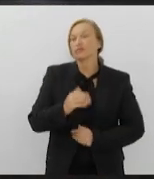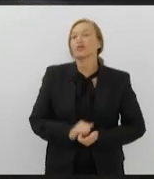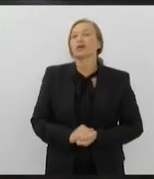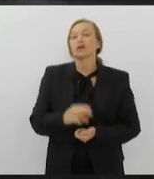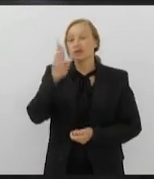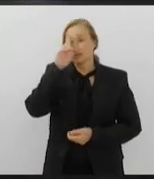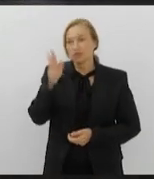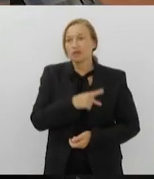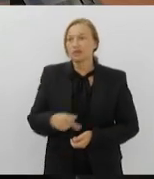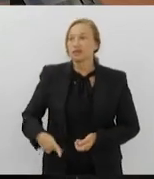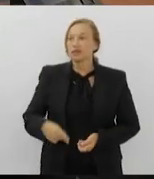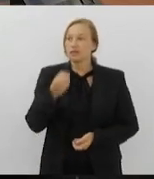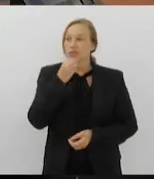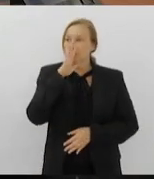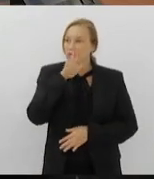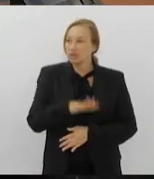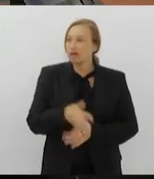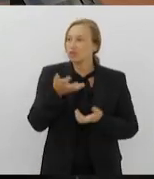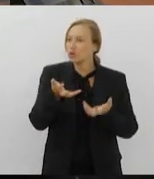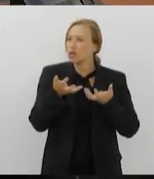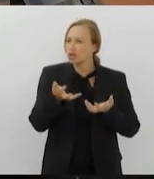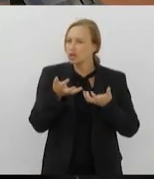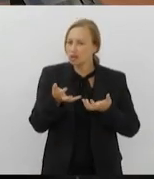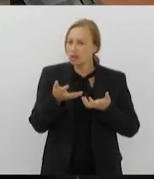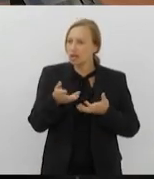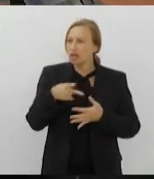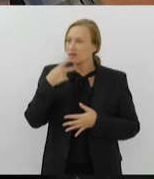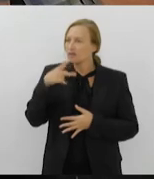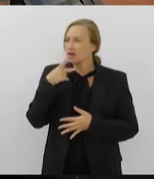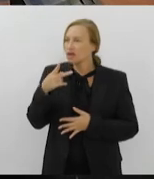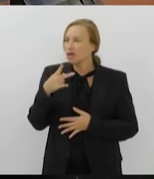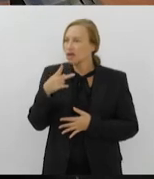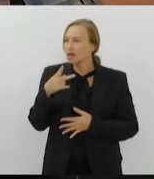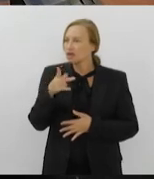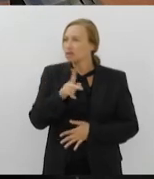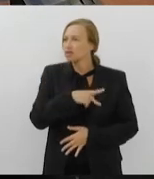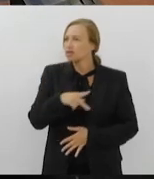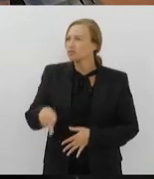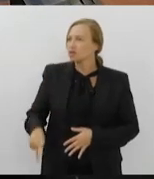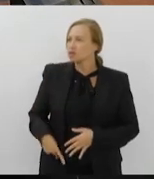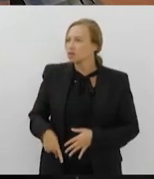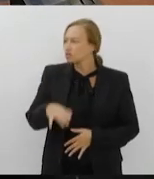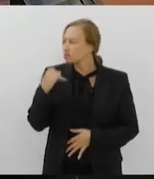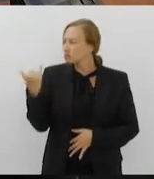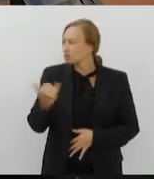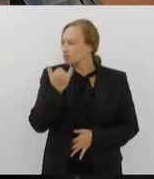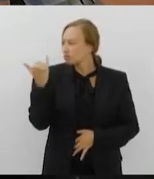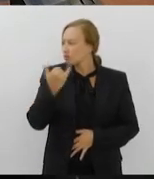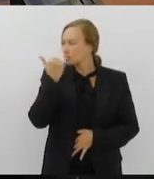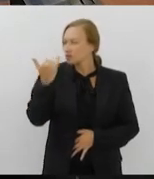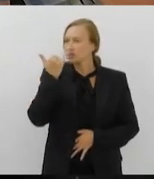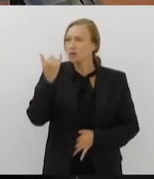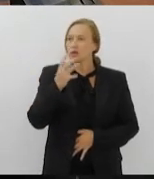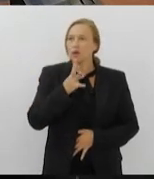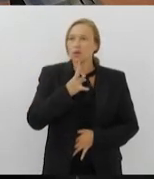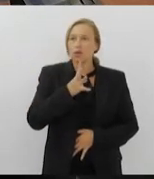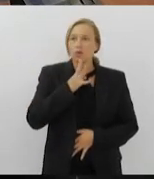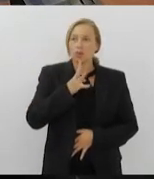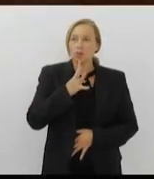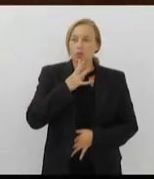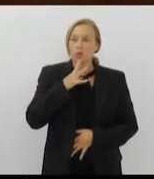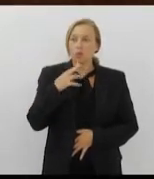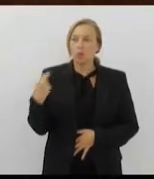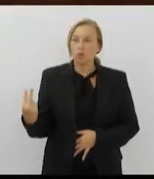boa tarde. Eu queria falar que esse projeto é de suma importância para a gente reconhecer o